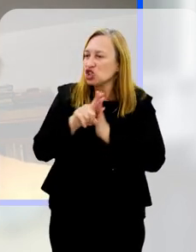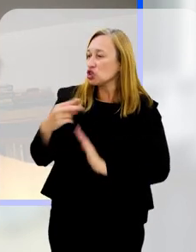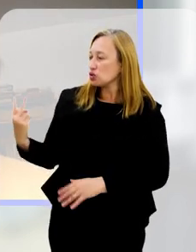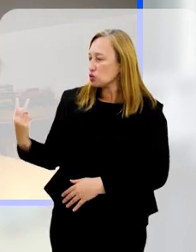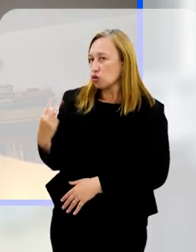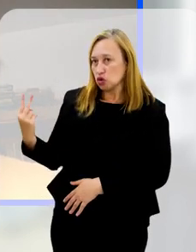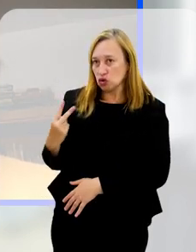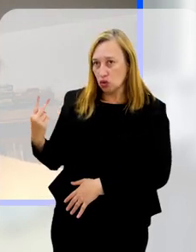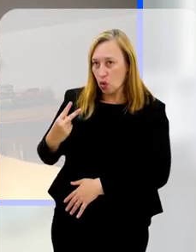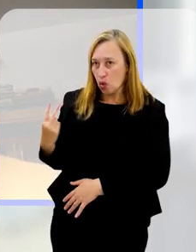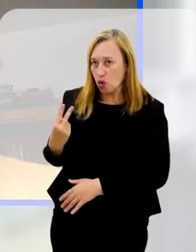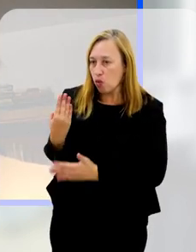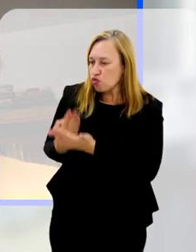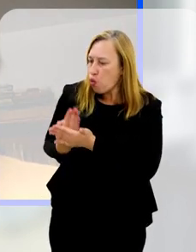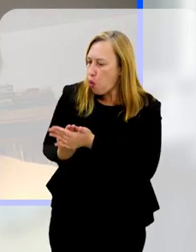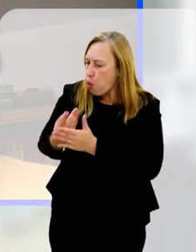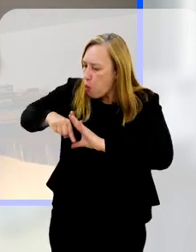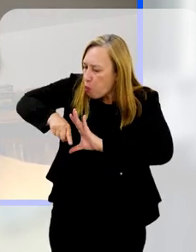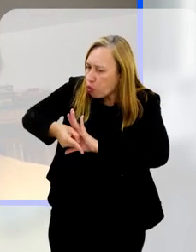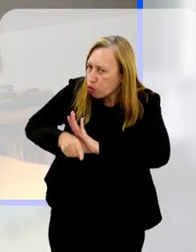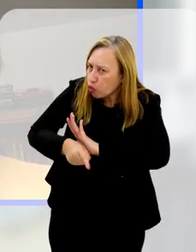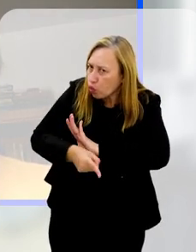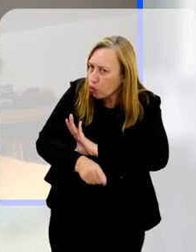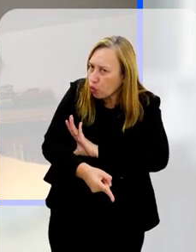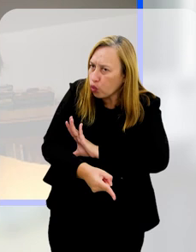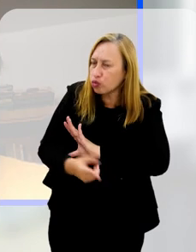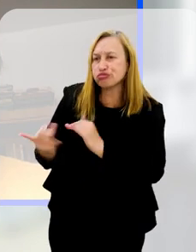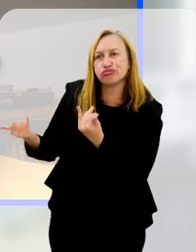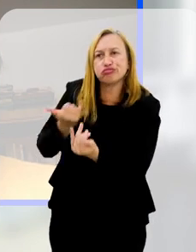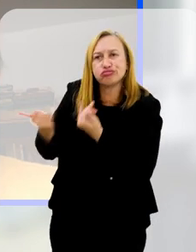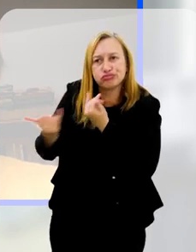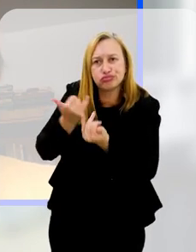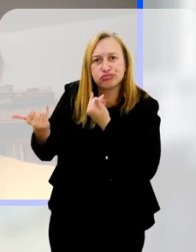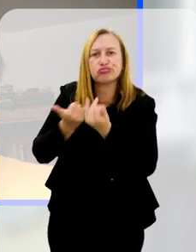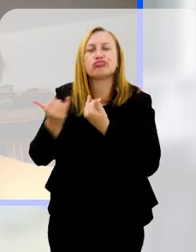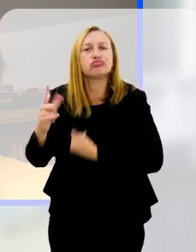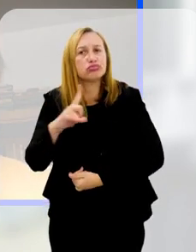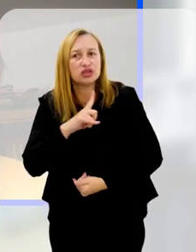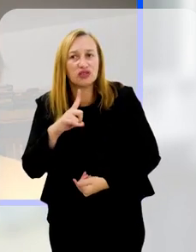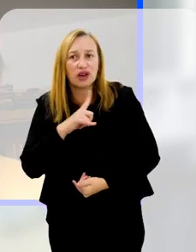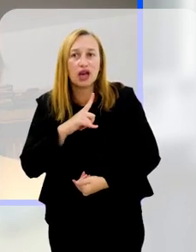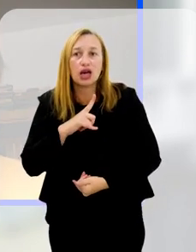na nossa pesquisa, no aprofundamento